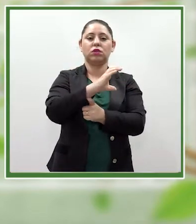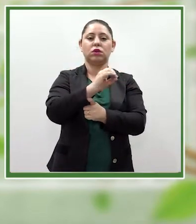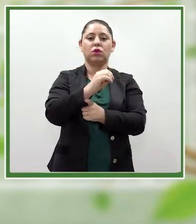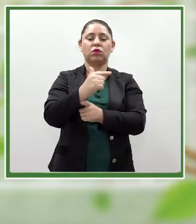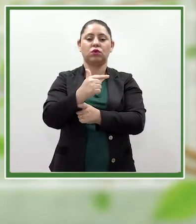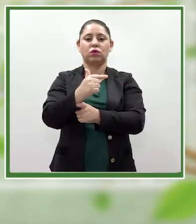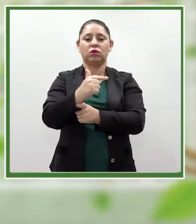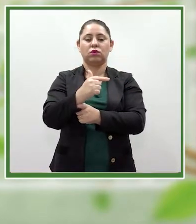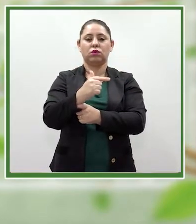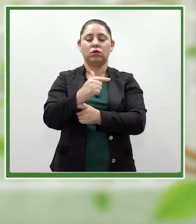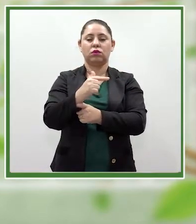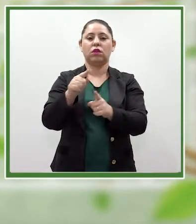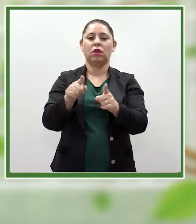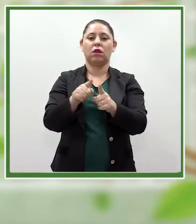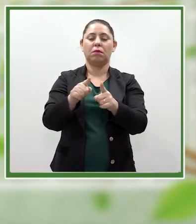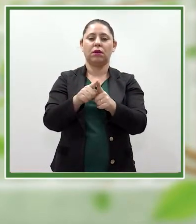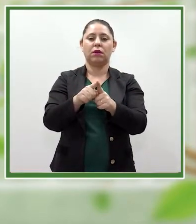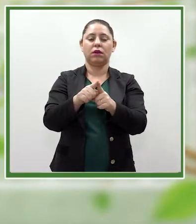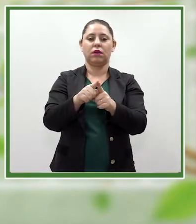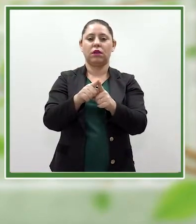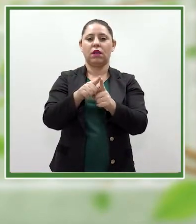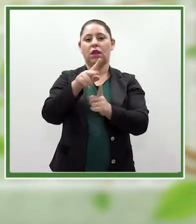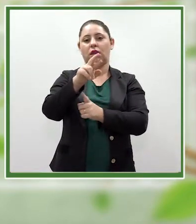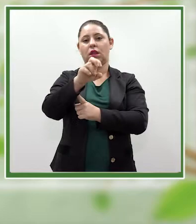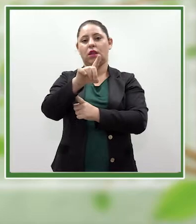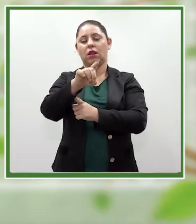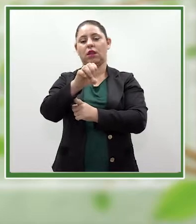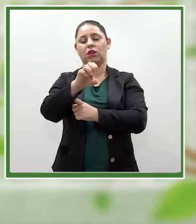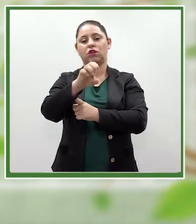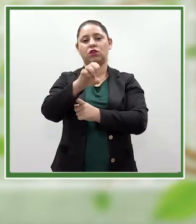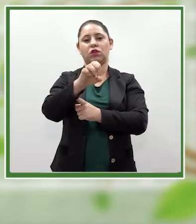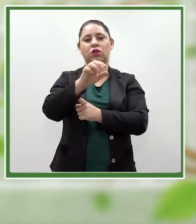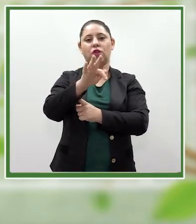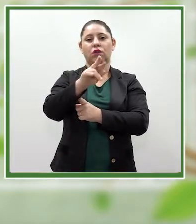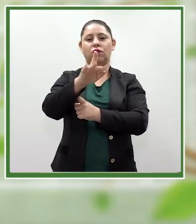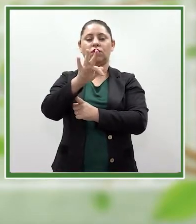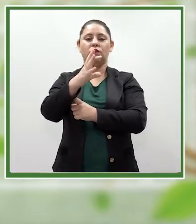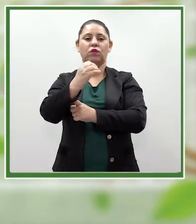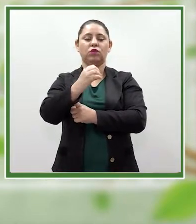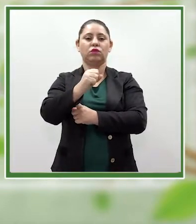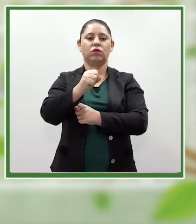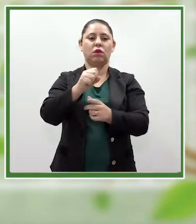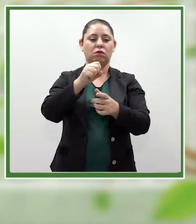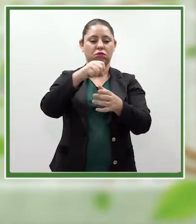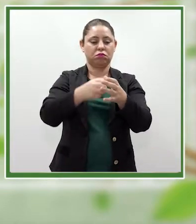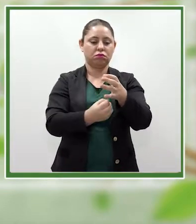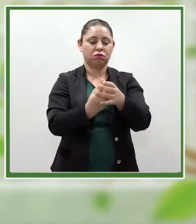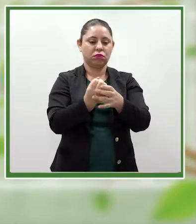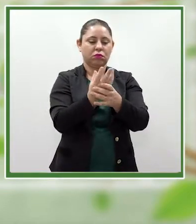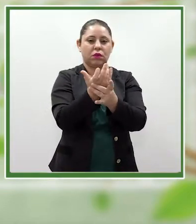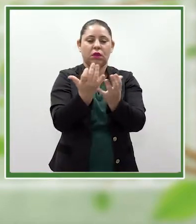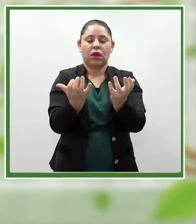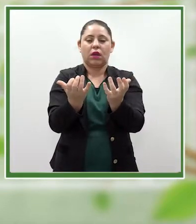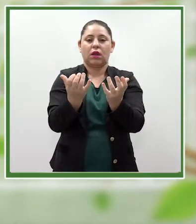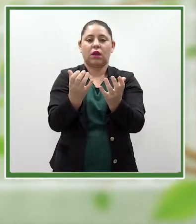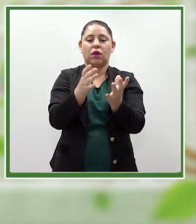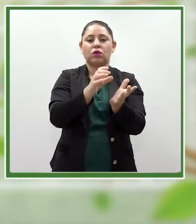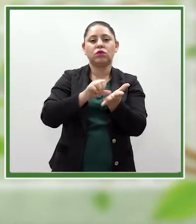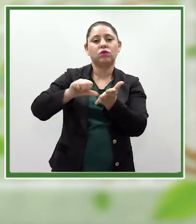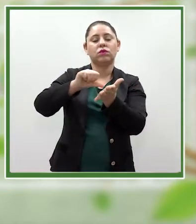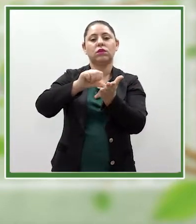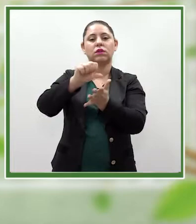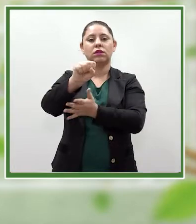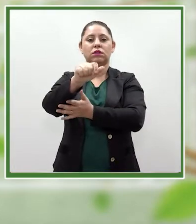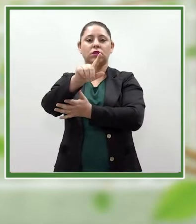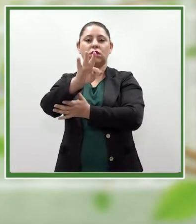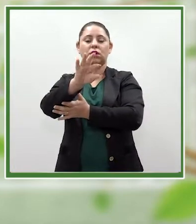tecnologias de baixa emissão de carbono ligadas à pecuária, a rede Fluxos para tecnologias para produção de